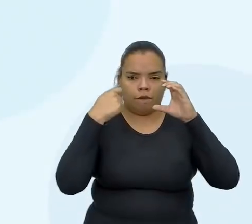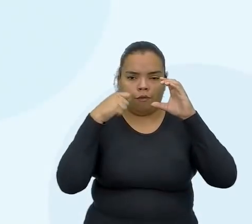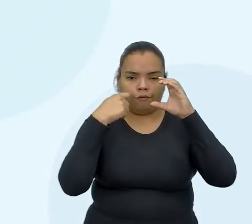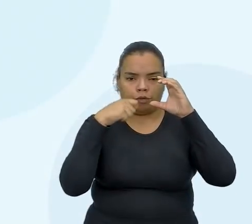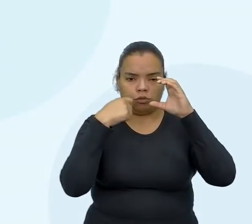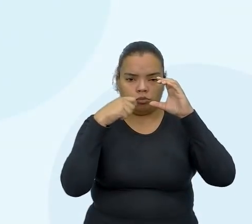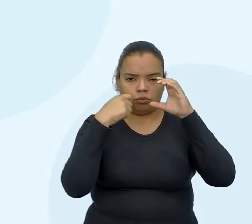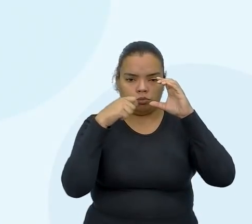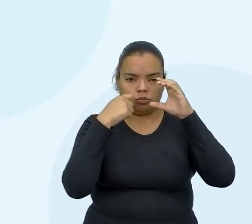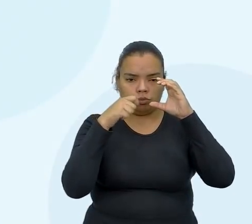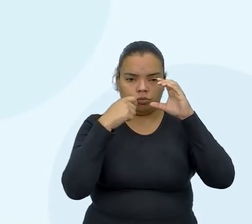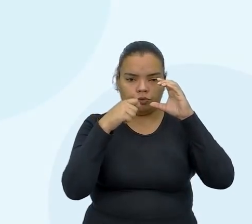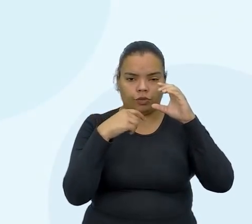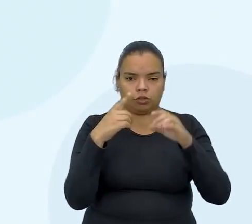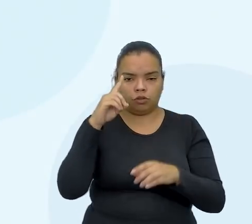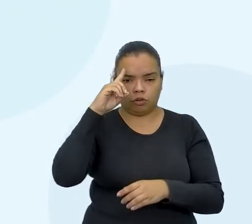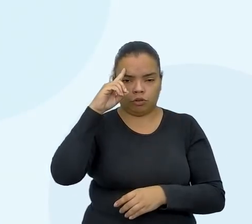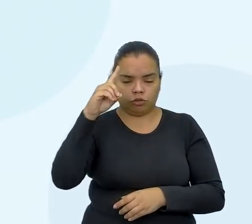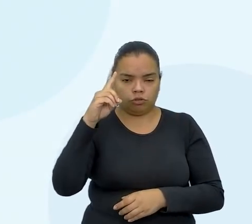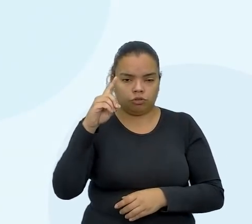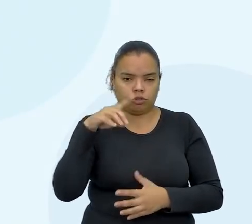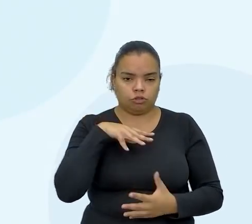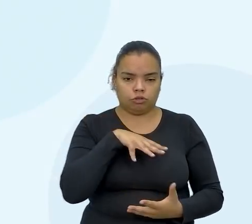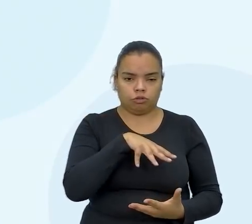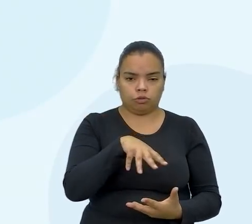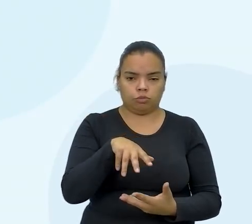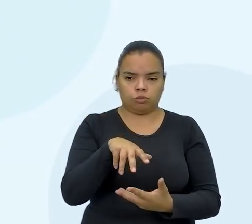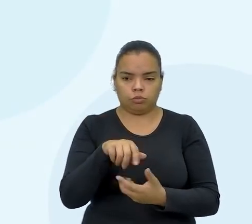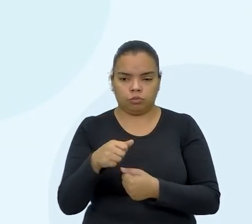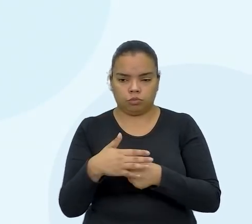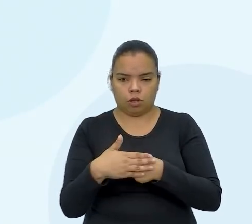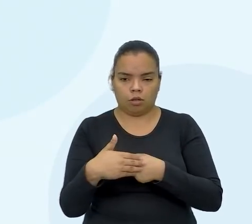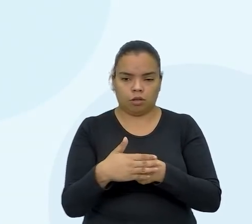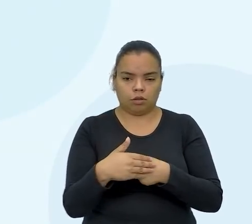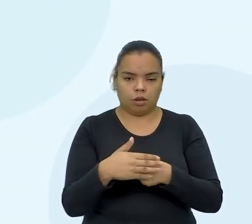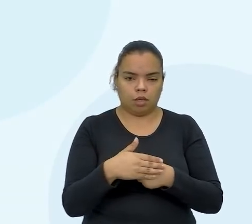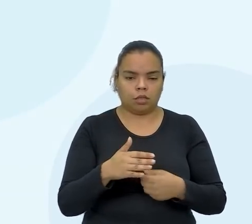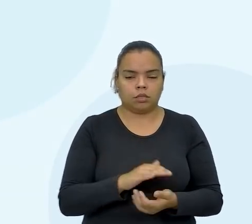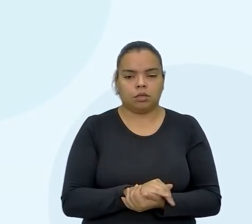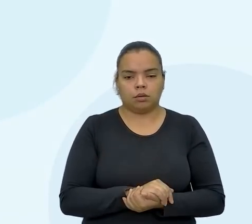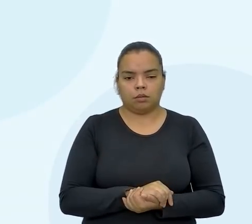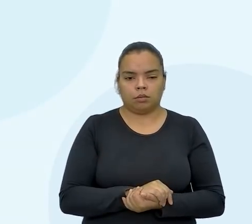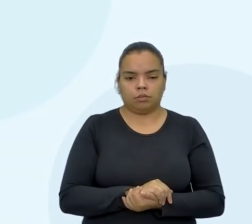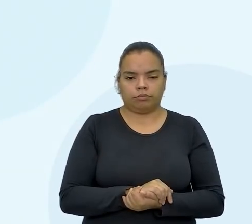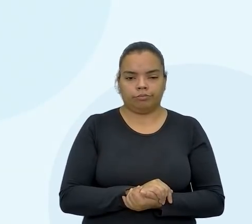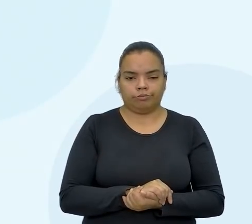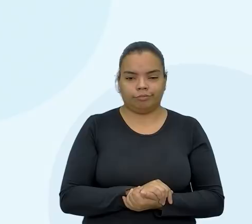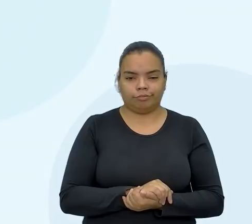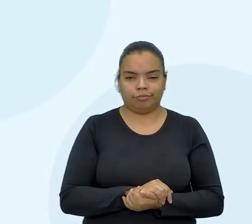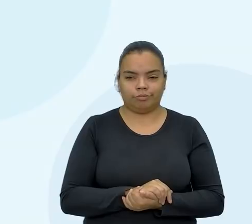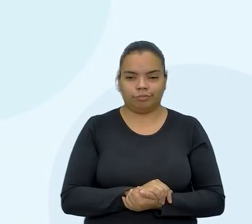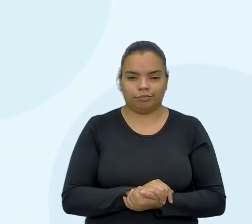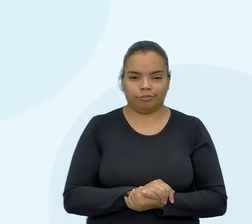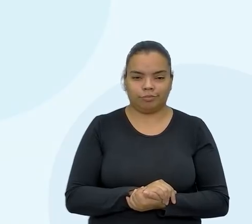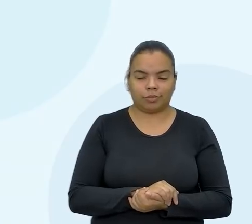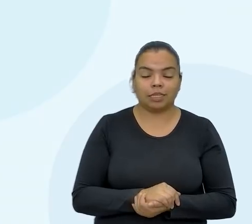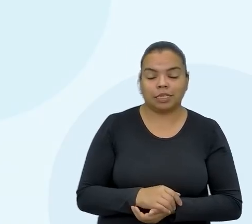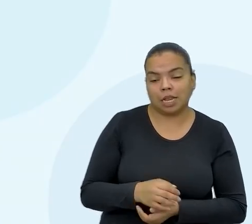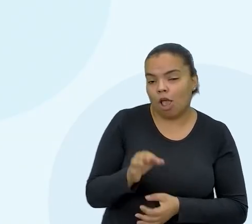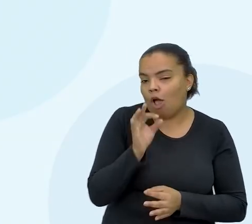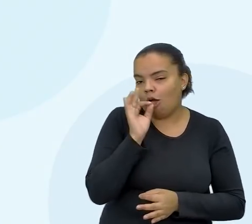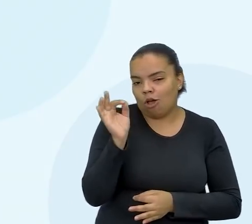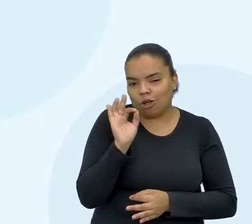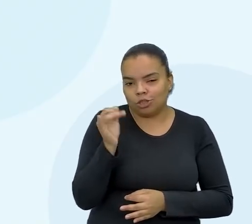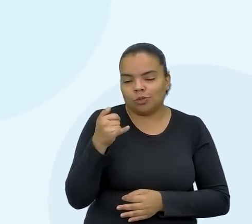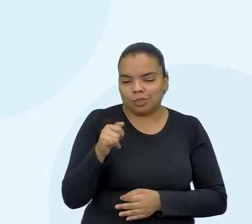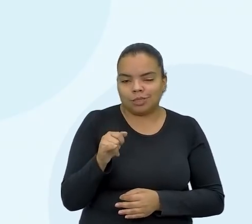visitem aí, conheçam ou revisitem quem já conhece o vídeo do Dia Mundial da Gentileza. Seria ótimo se a gente tivesse tempo para passar ele aqui e discutir